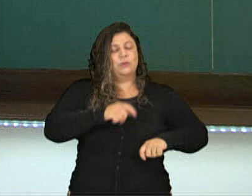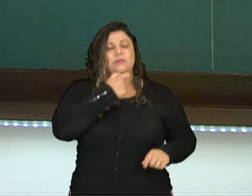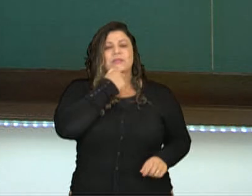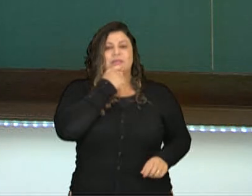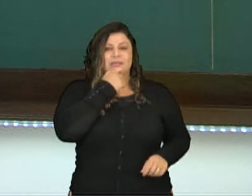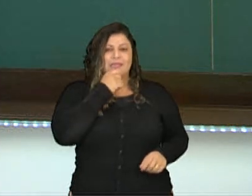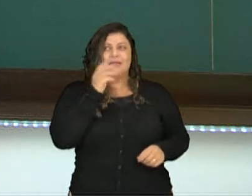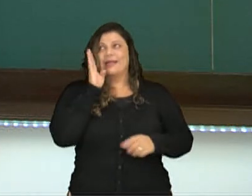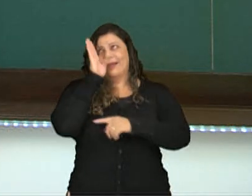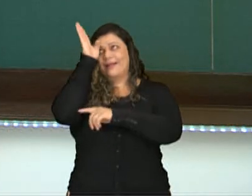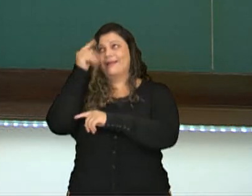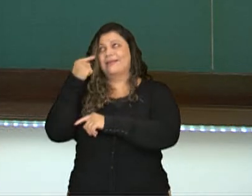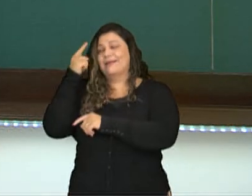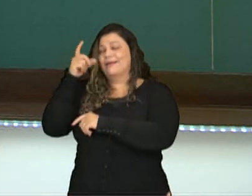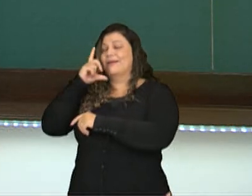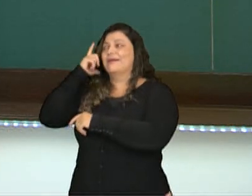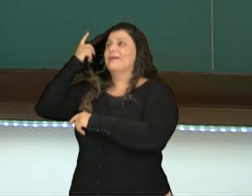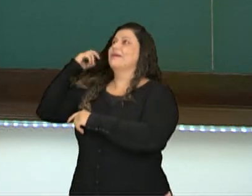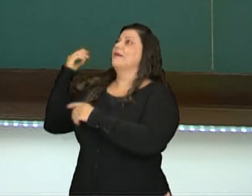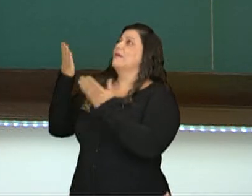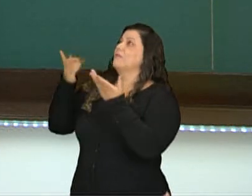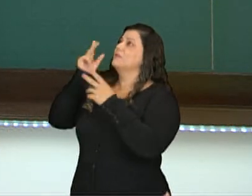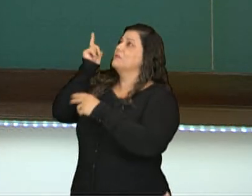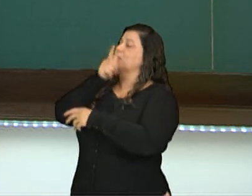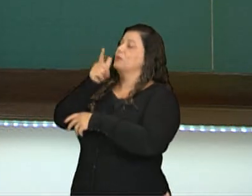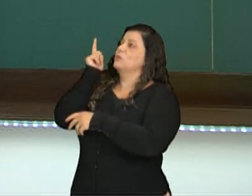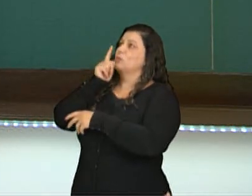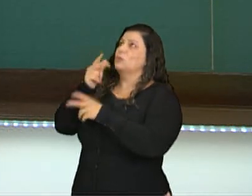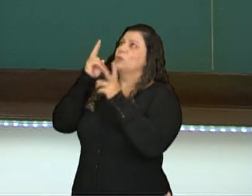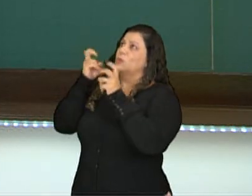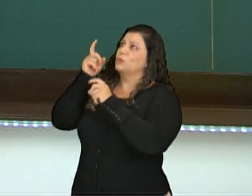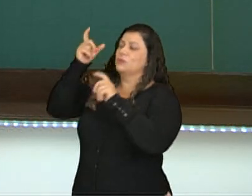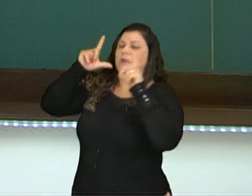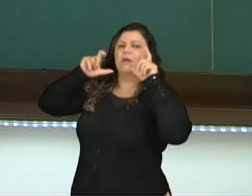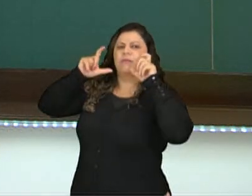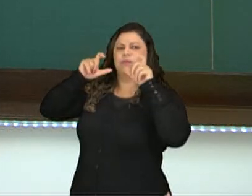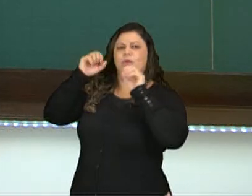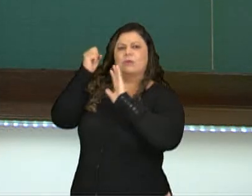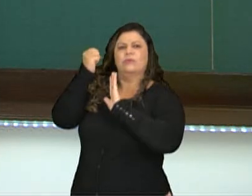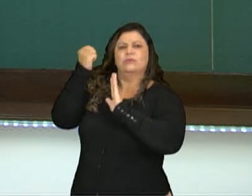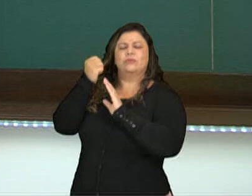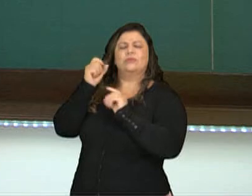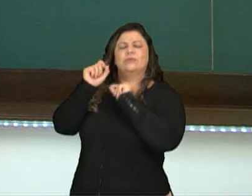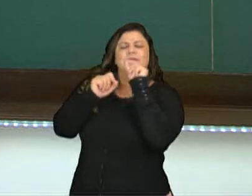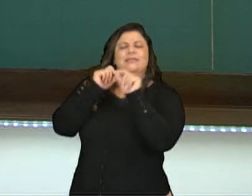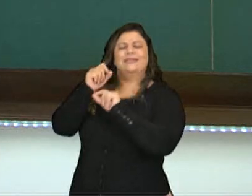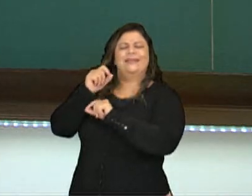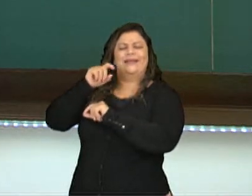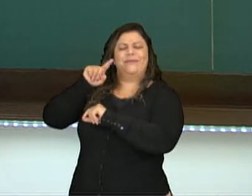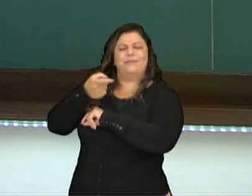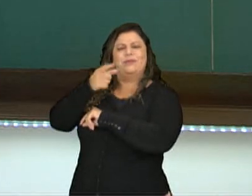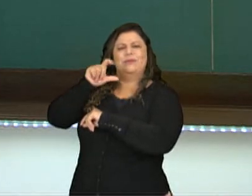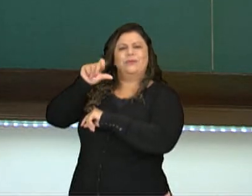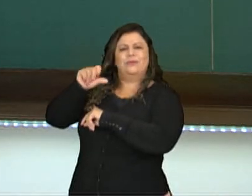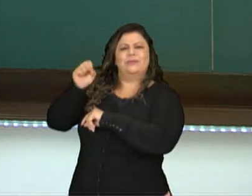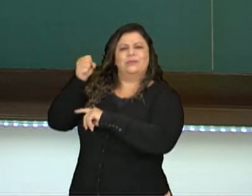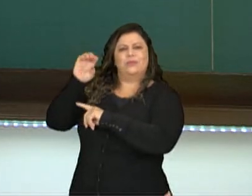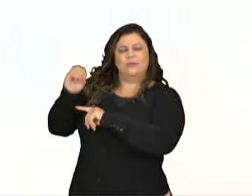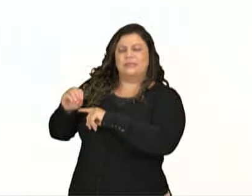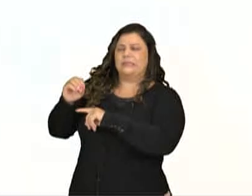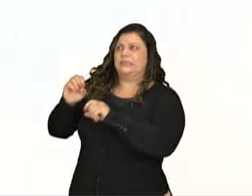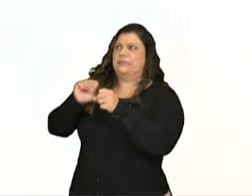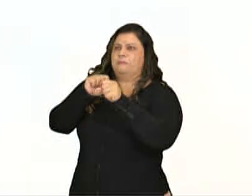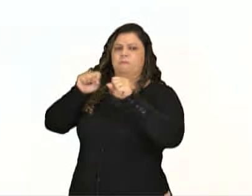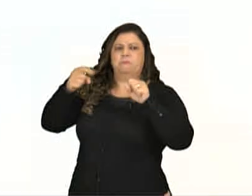hoje. Aqui vocês conseguem ter uma ideia, apesar que a foto é da década de 80, mas como é que ela está, ou melhor, o tamanho dela, porque